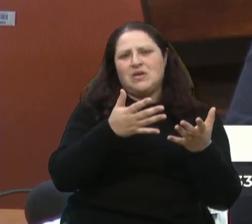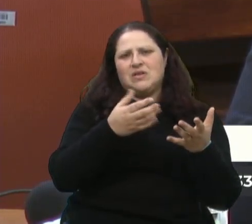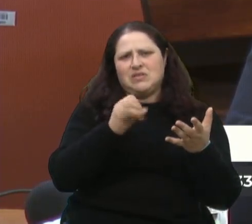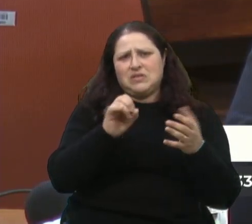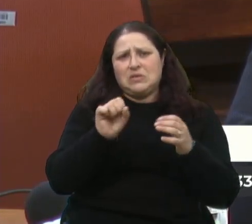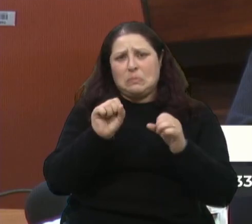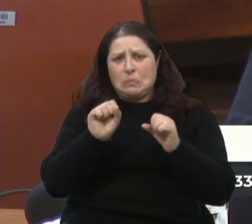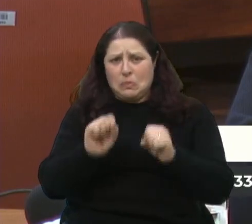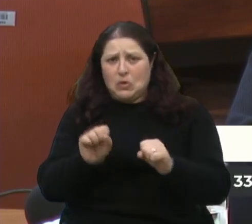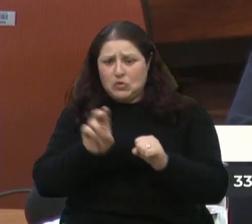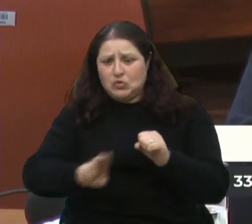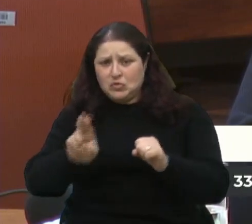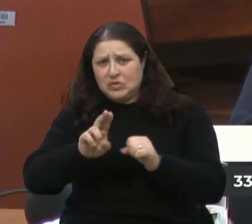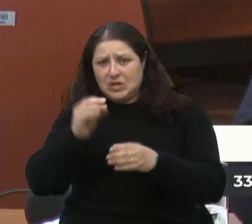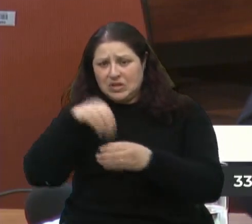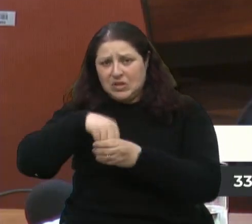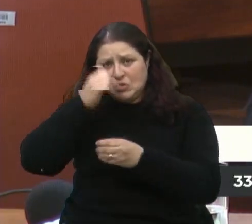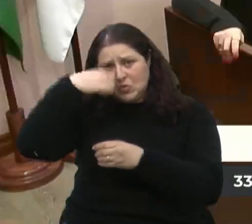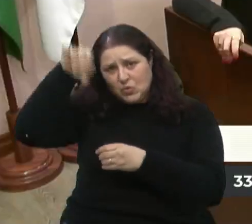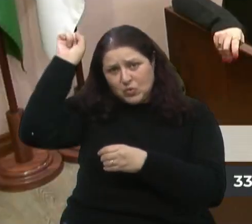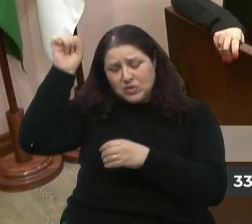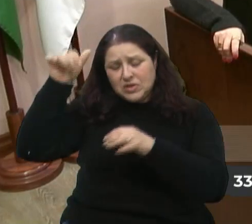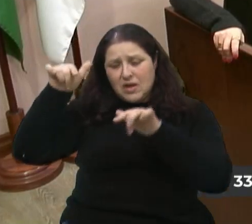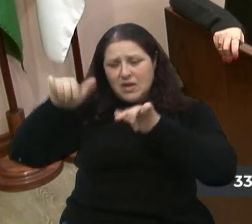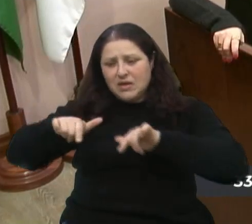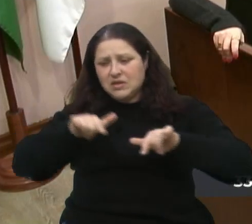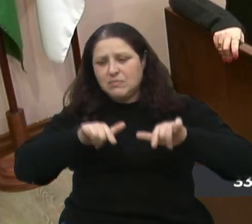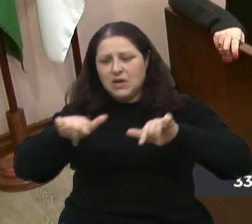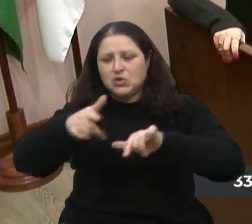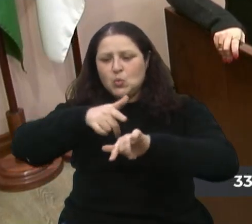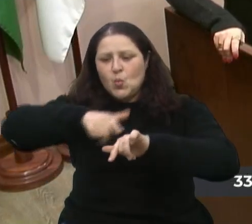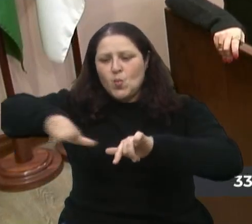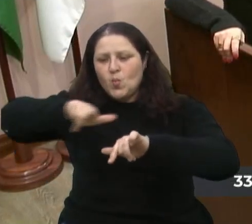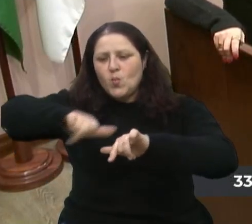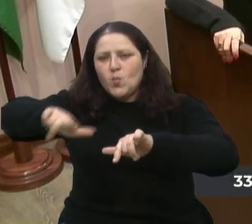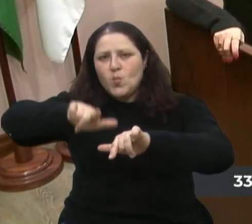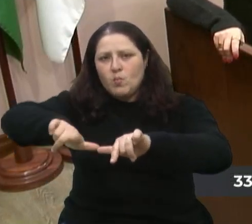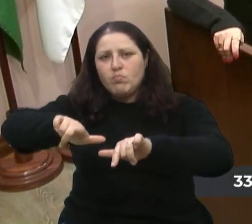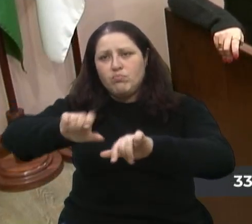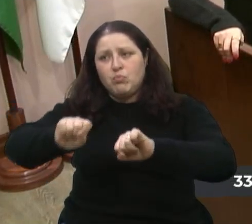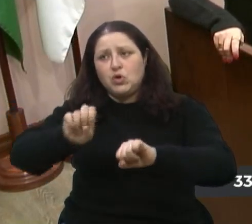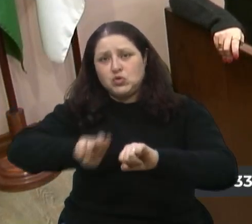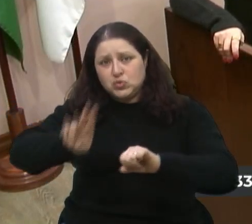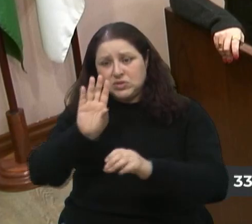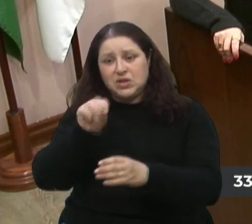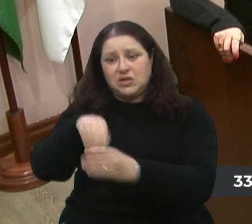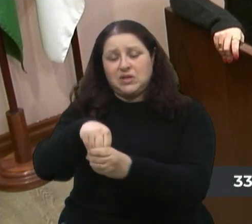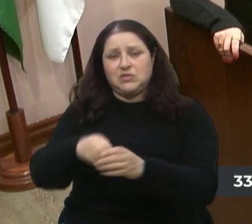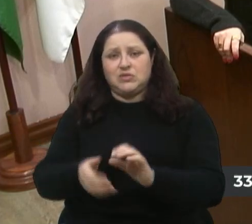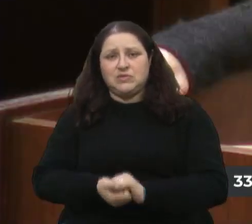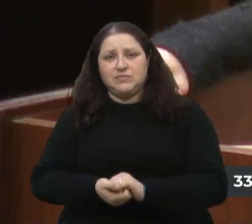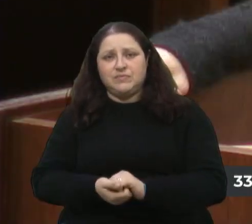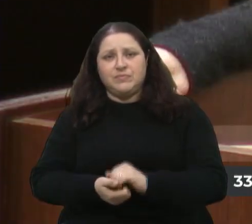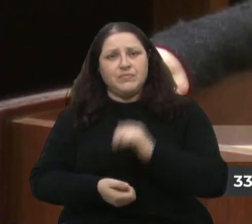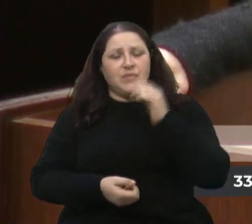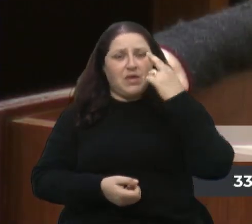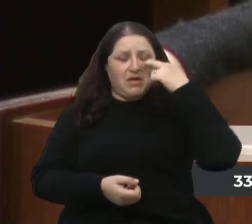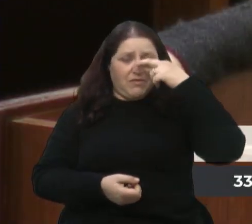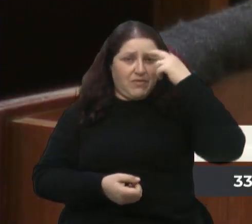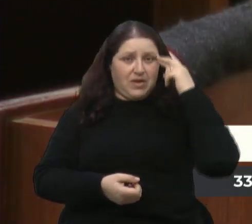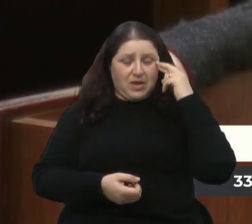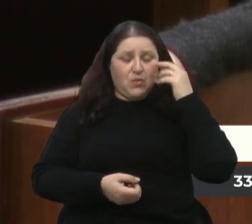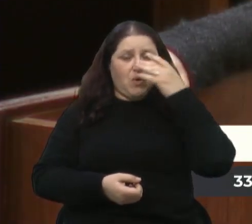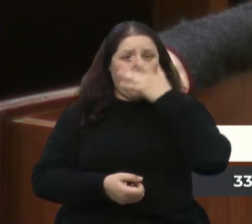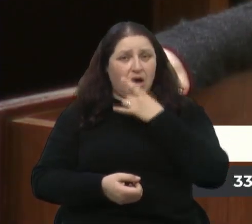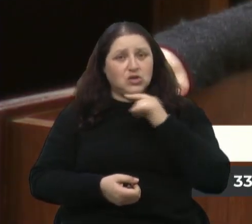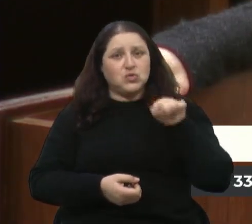ociosos que tem hoje? Obrigado. Vereador Rafael, eu acho que isso é uma luta. Nós teremos o